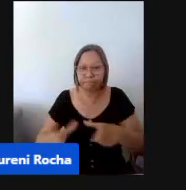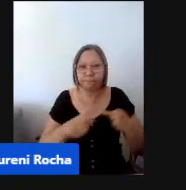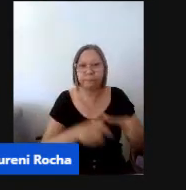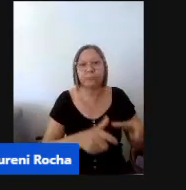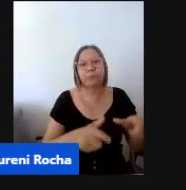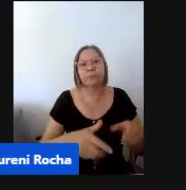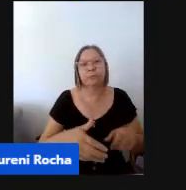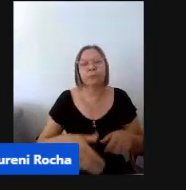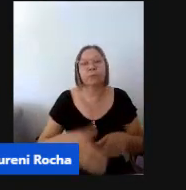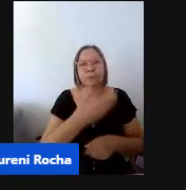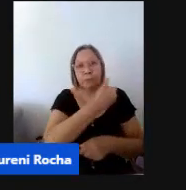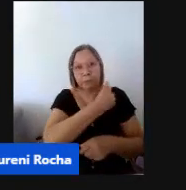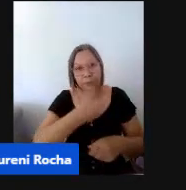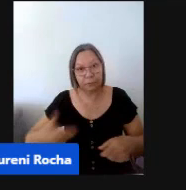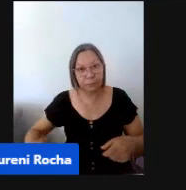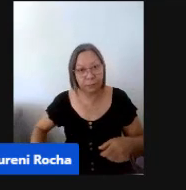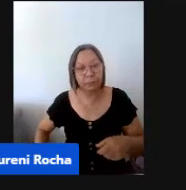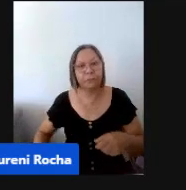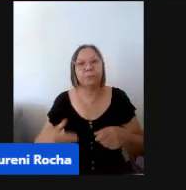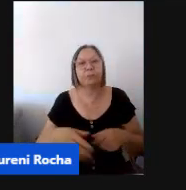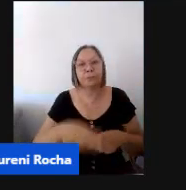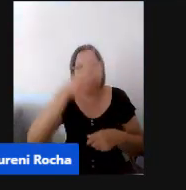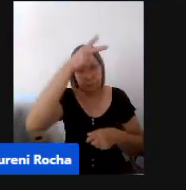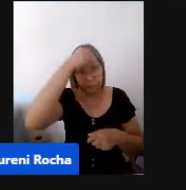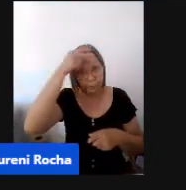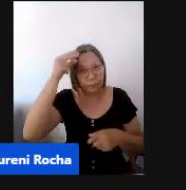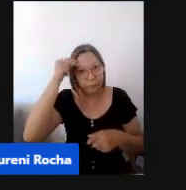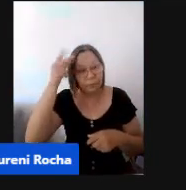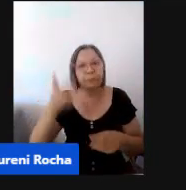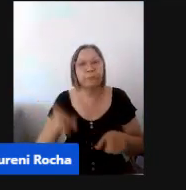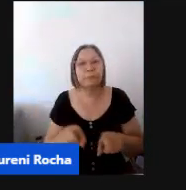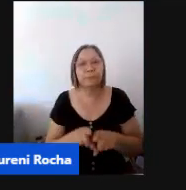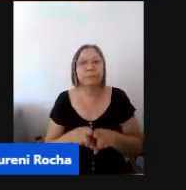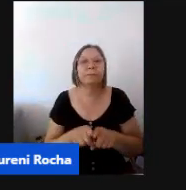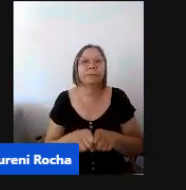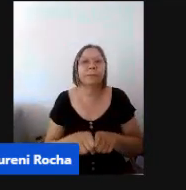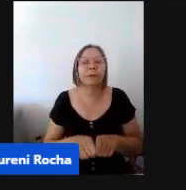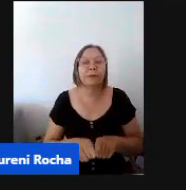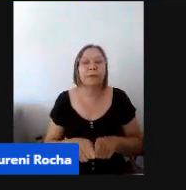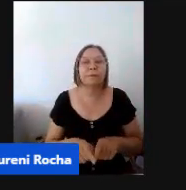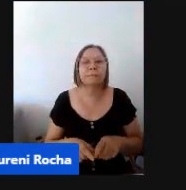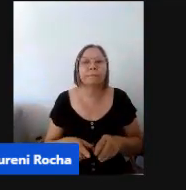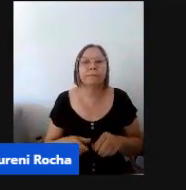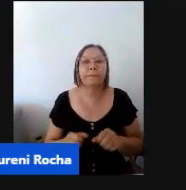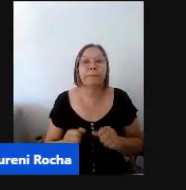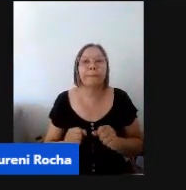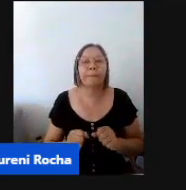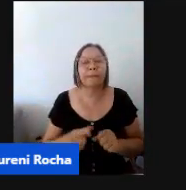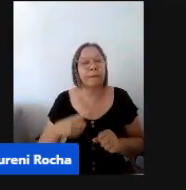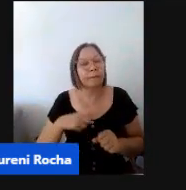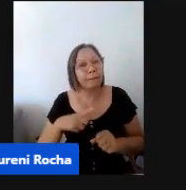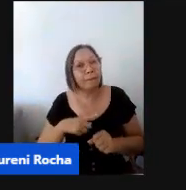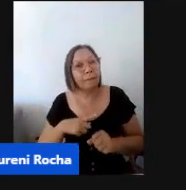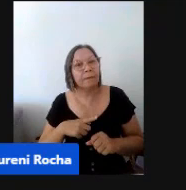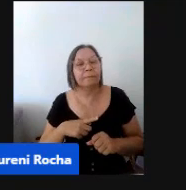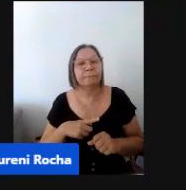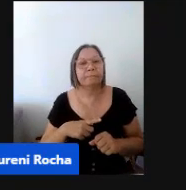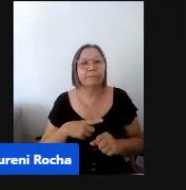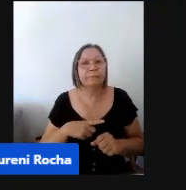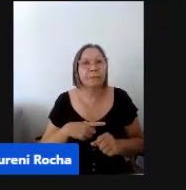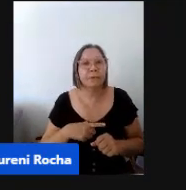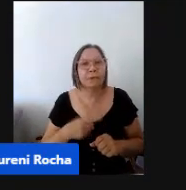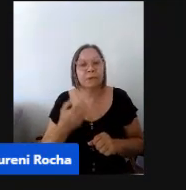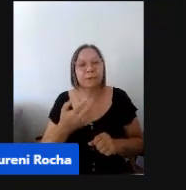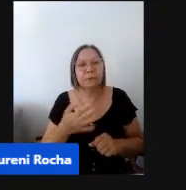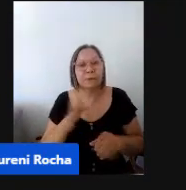essa percepção, porque muitas vezes nós vamos identificar alguns alunos, alguns